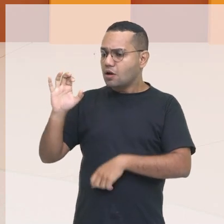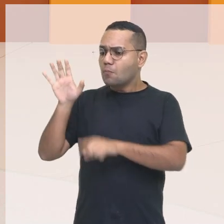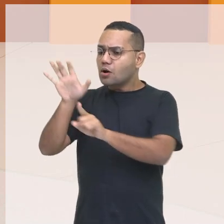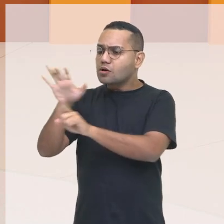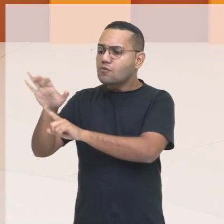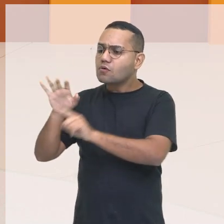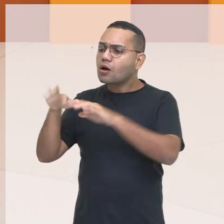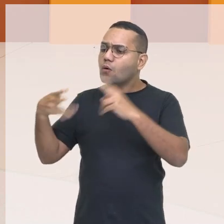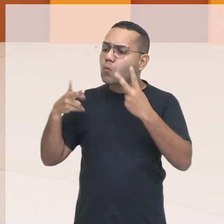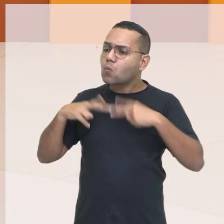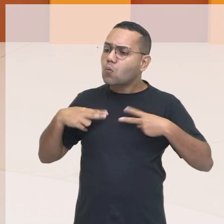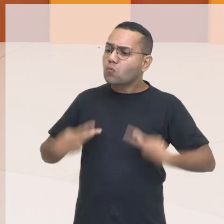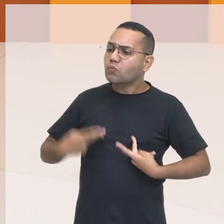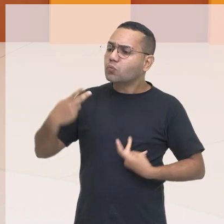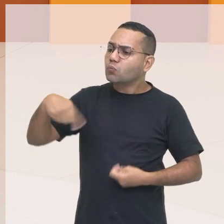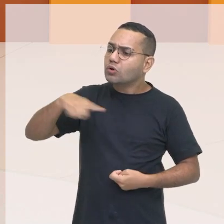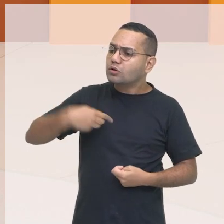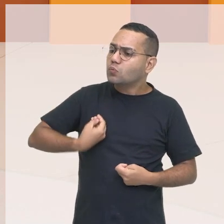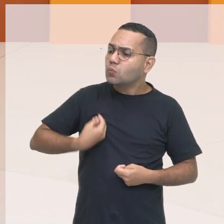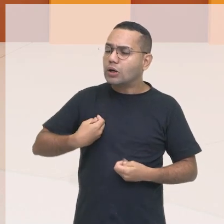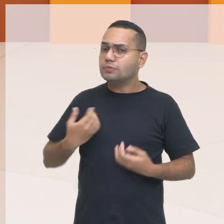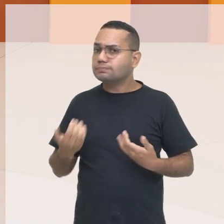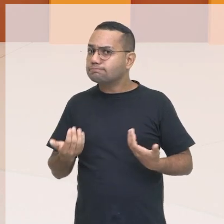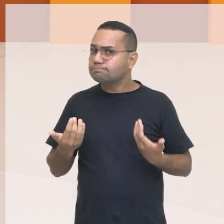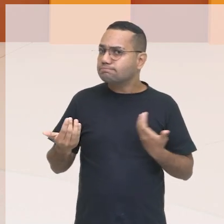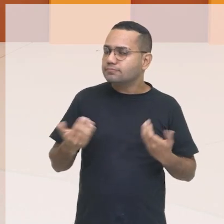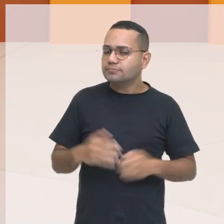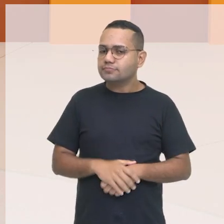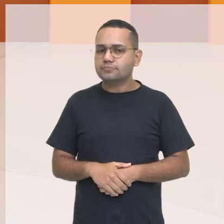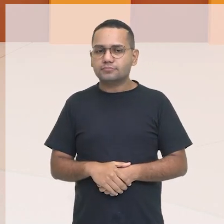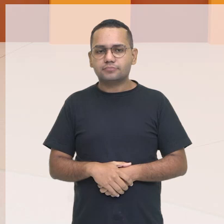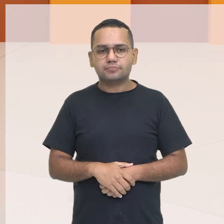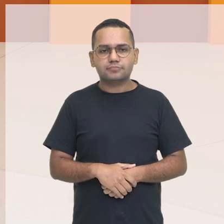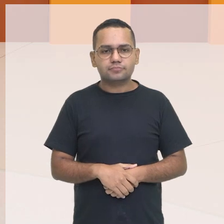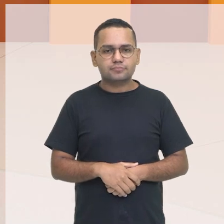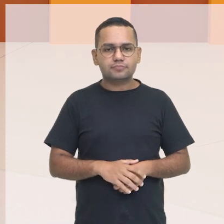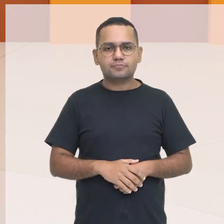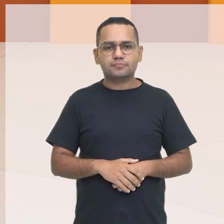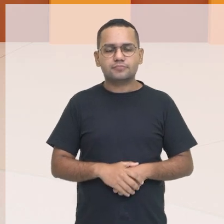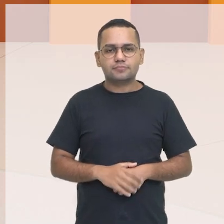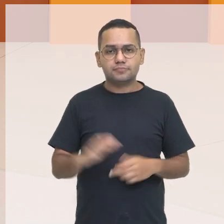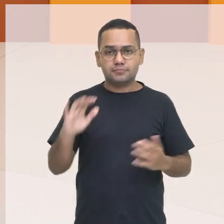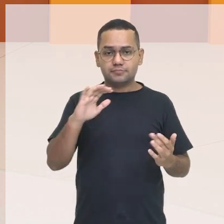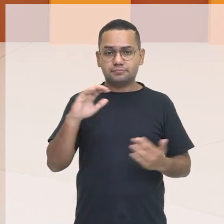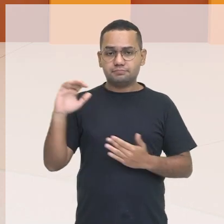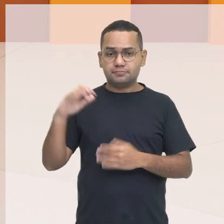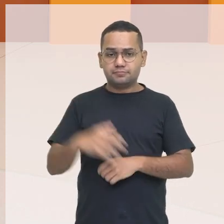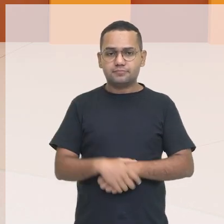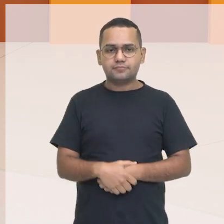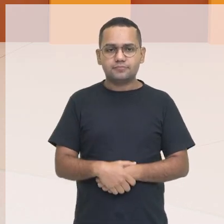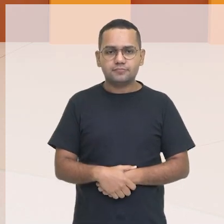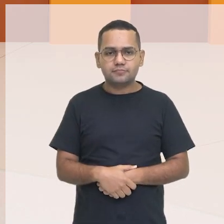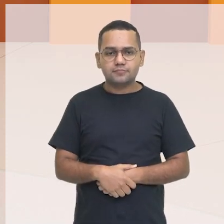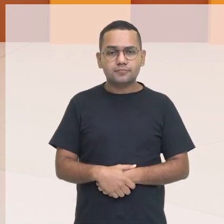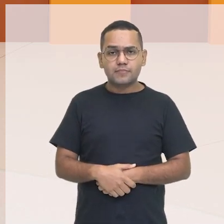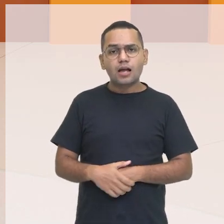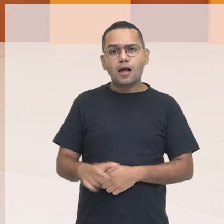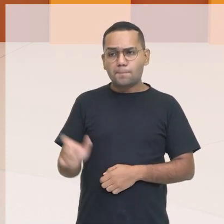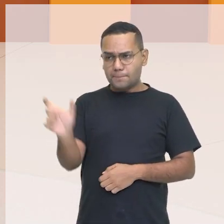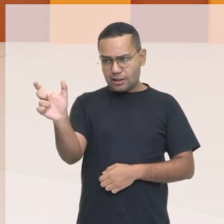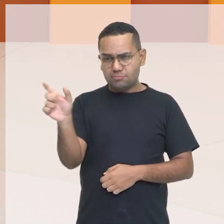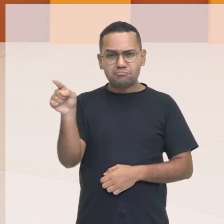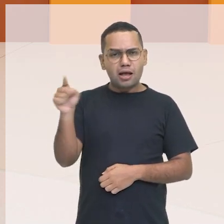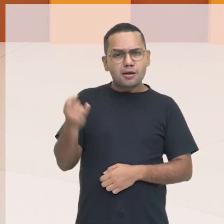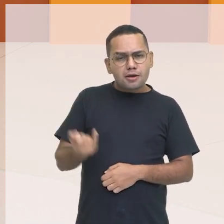aí nós temos também a sua importância, né, na sociedade contemporânea. Ela é crucial,